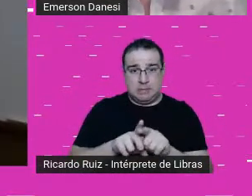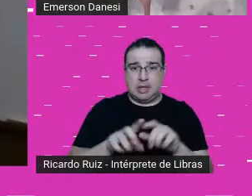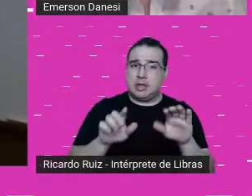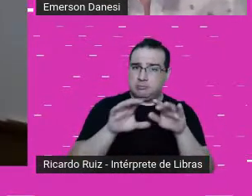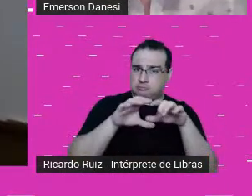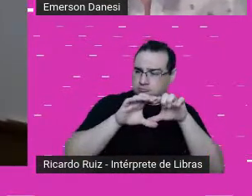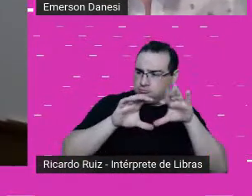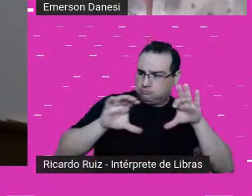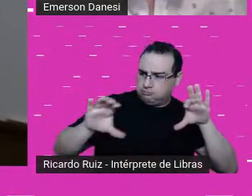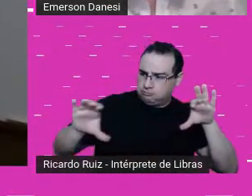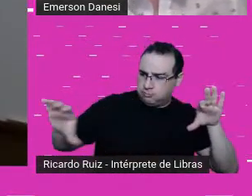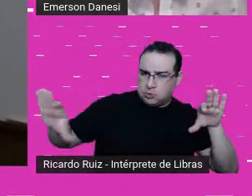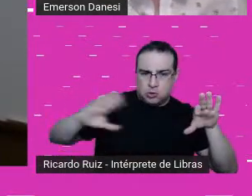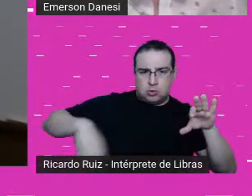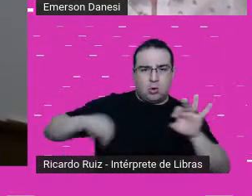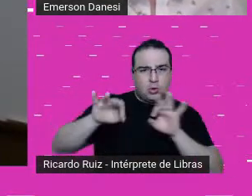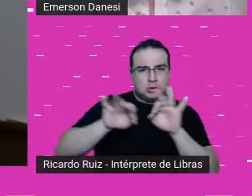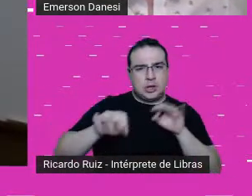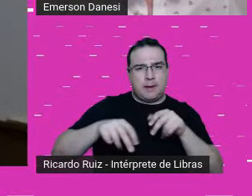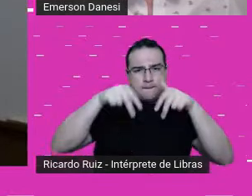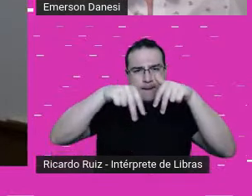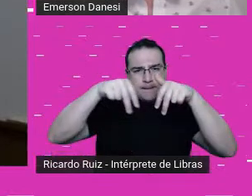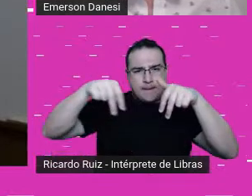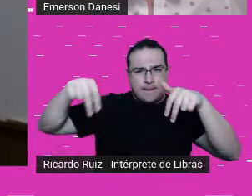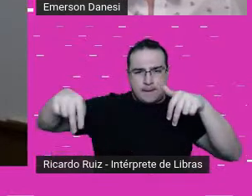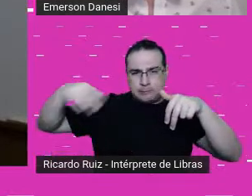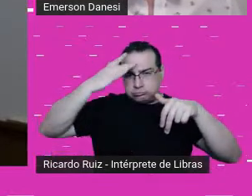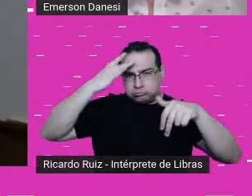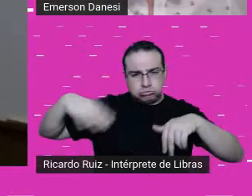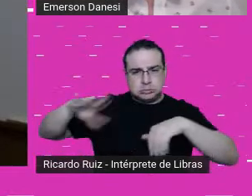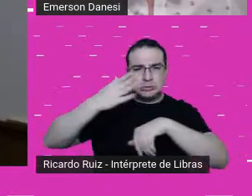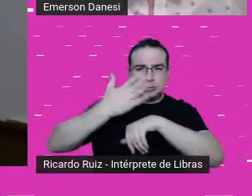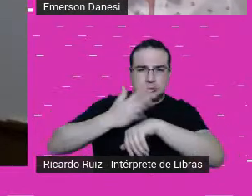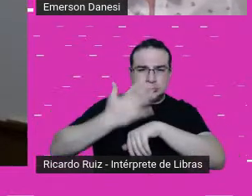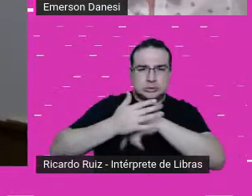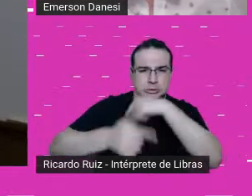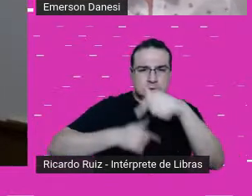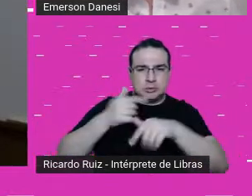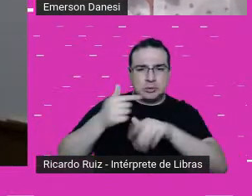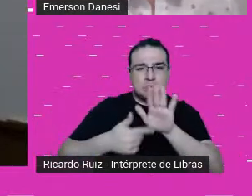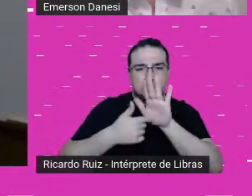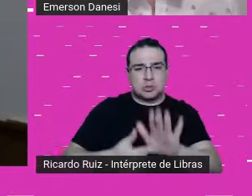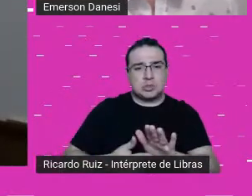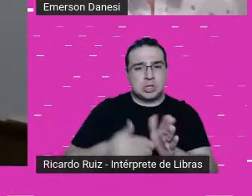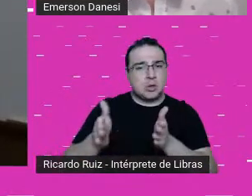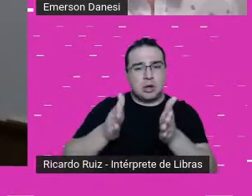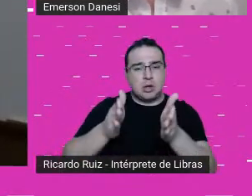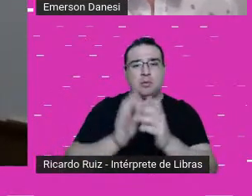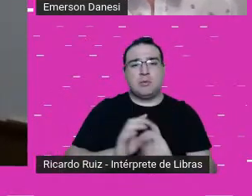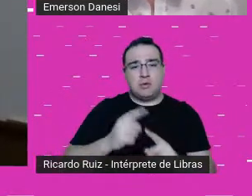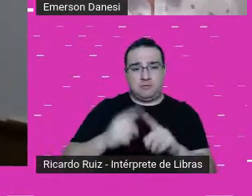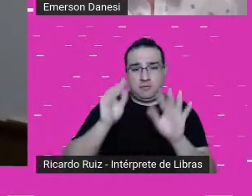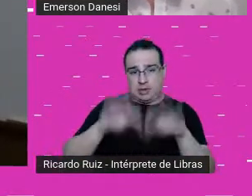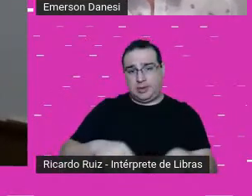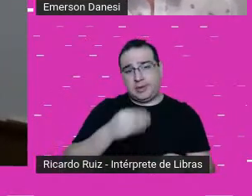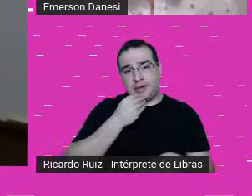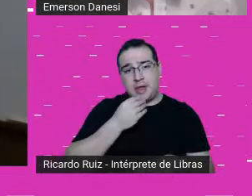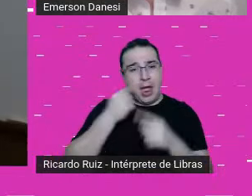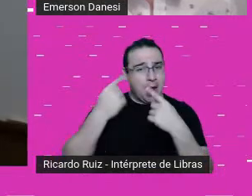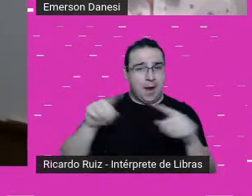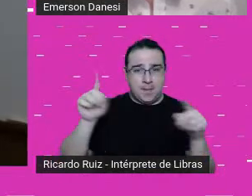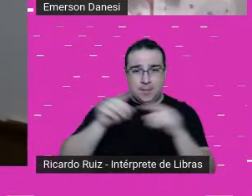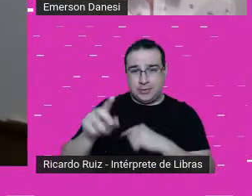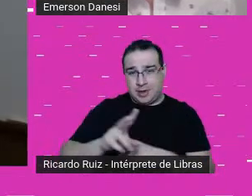horizontalidade e de como ele foi deixando o trabalho meio mostrar o caminho para ele. No final, é claro que a música tecno